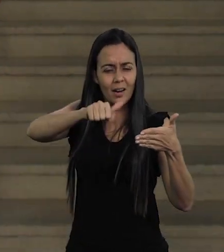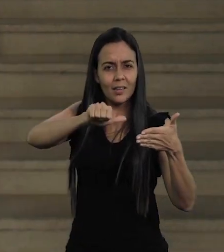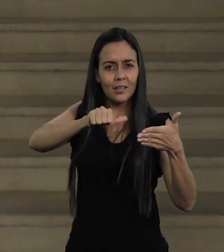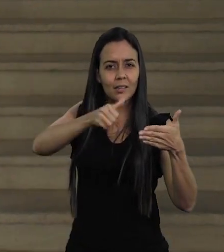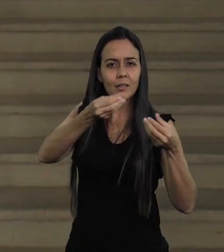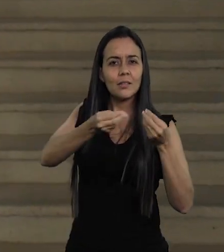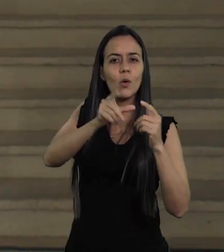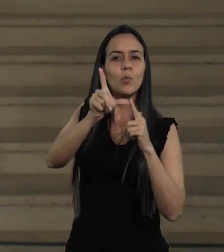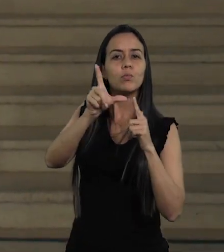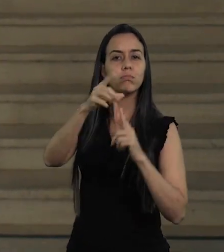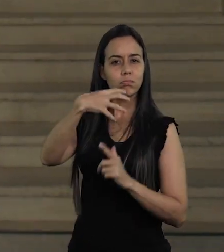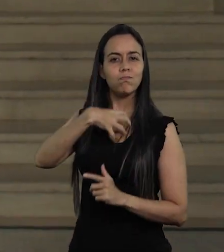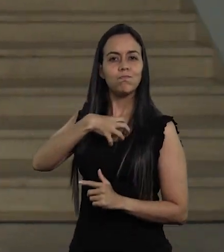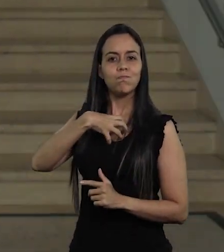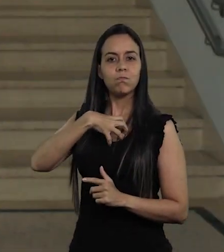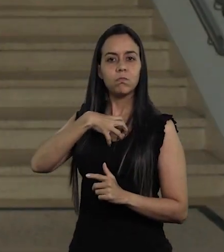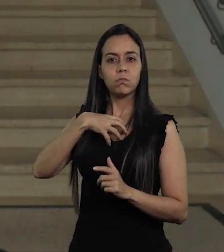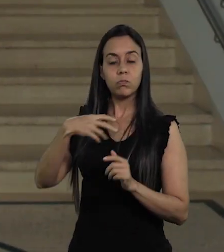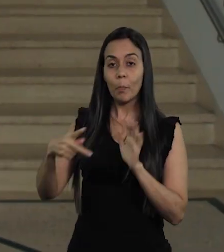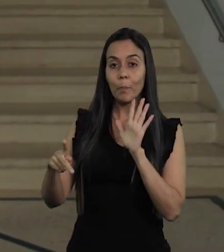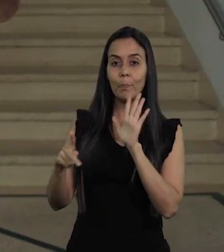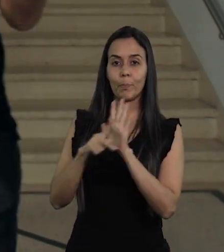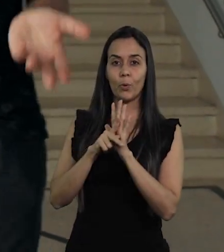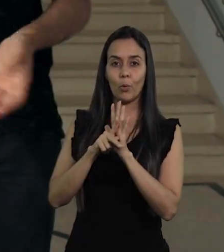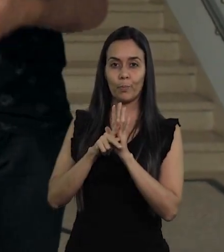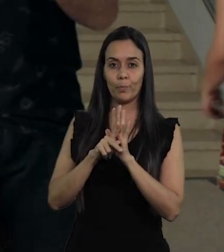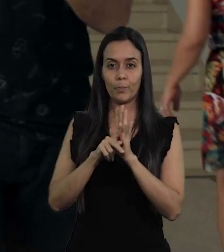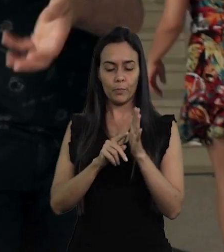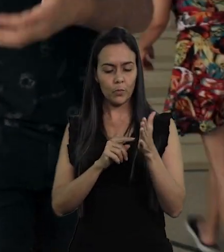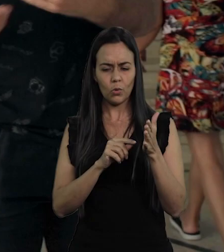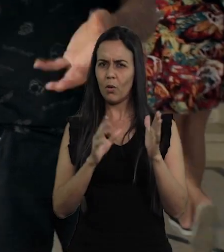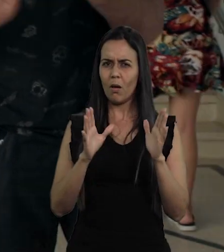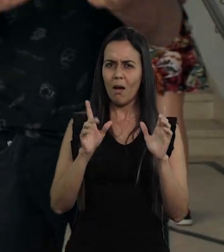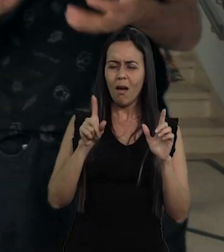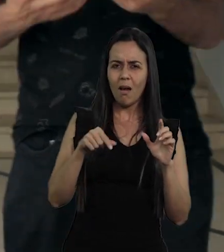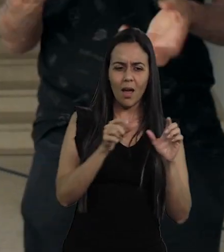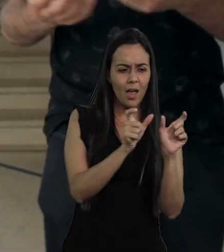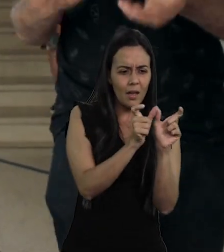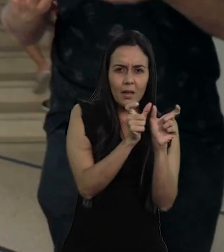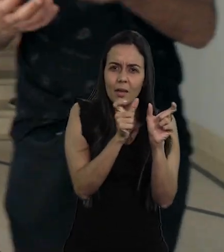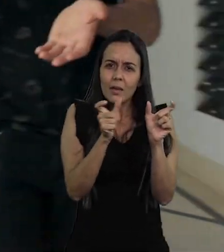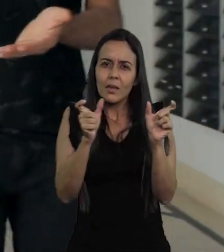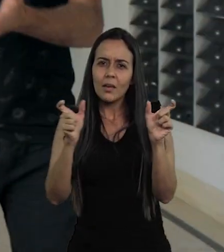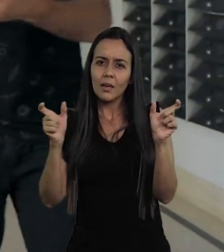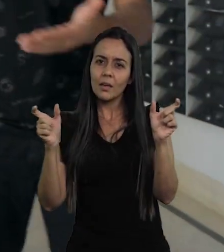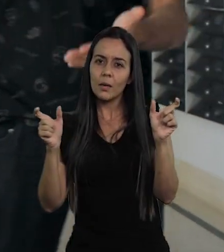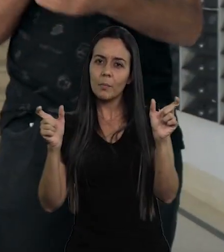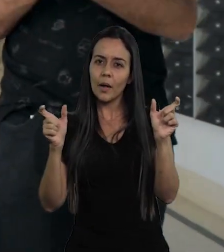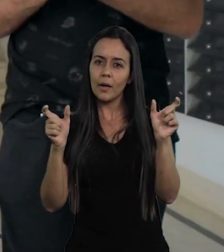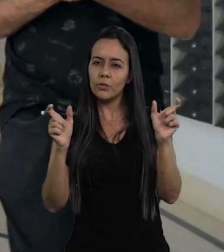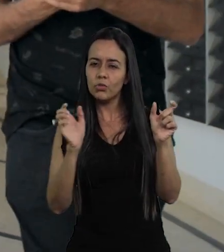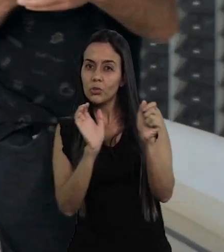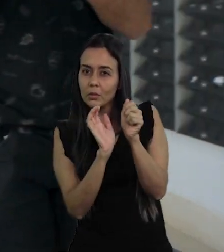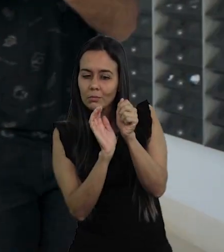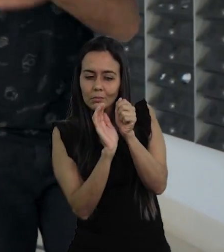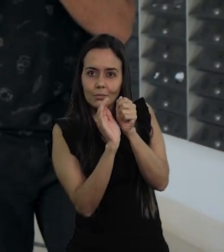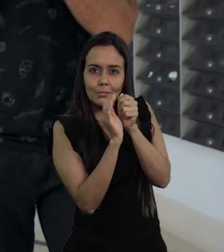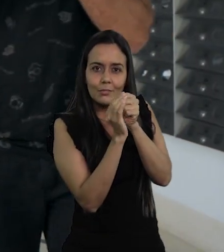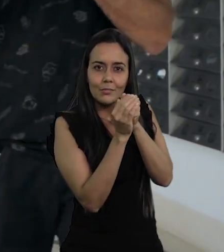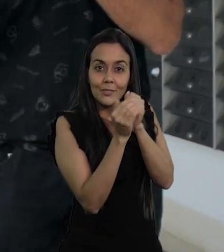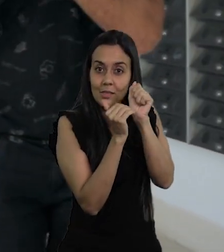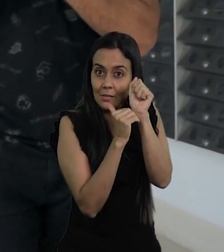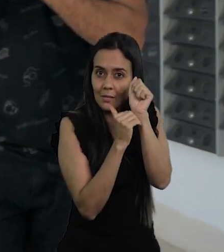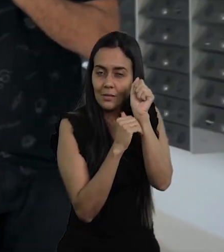fala que essa caligrafia, quer dizer, esse conjunto, essa gramática mais enigmática, depende de duas